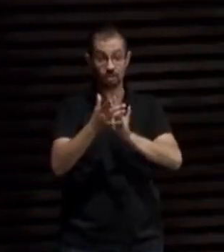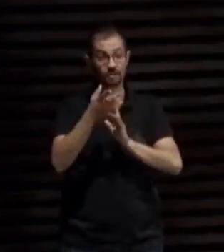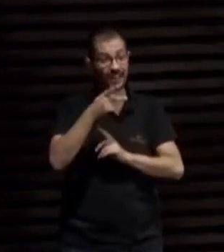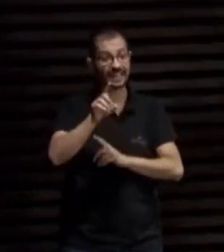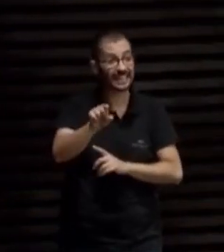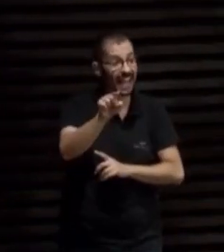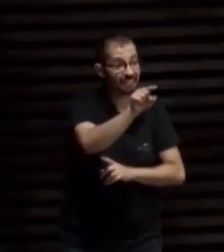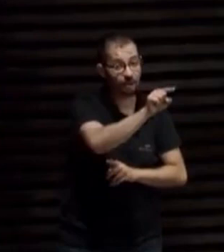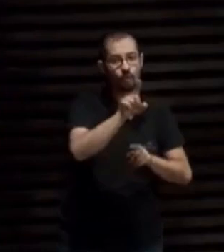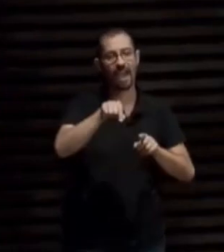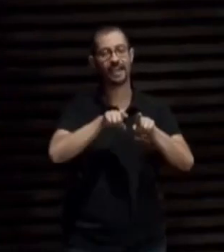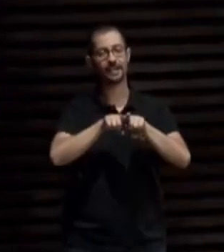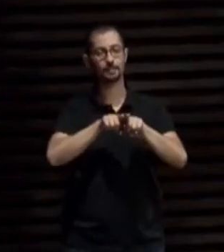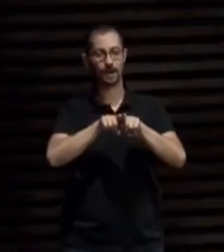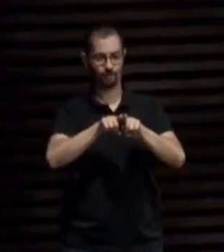10, ele diz assim,